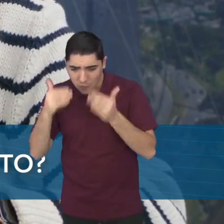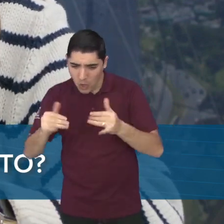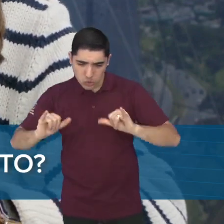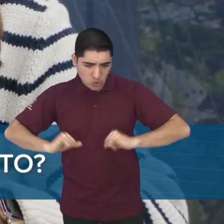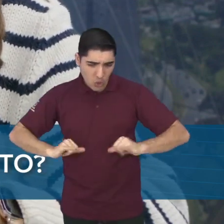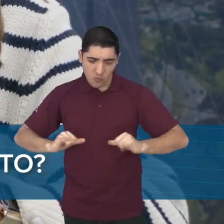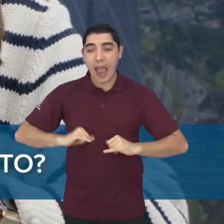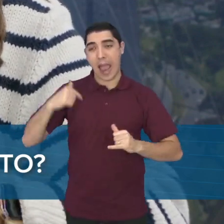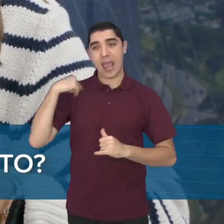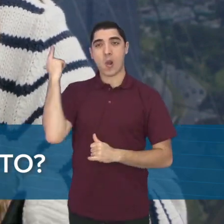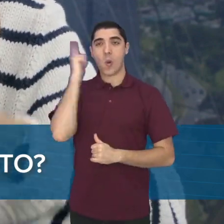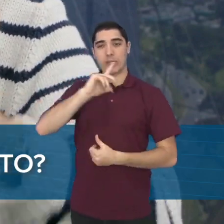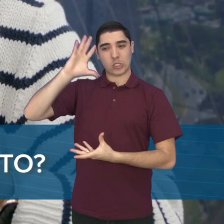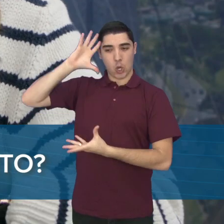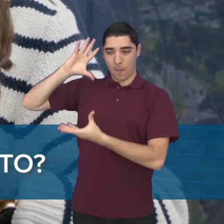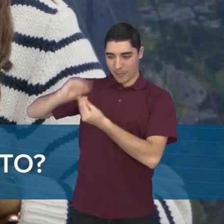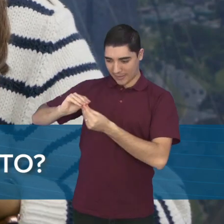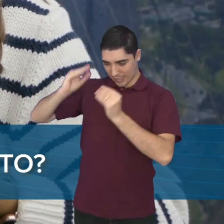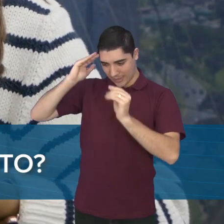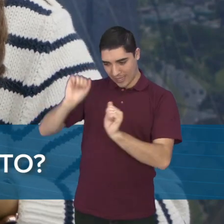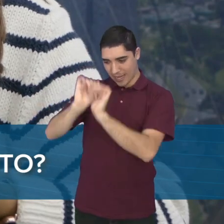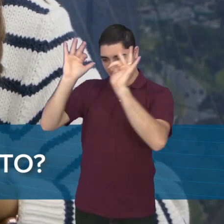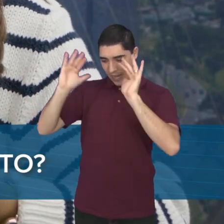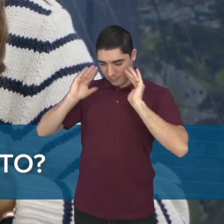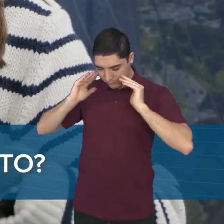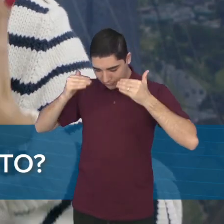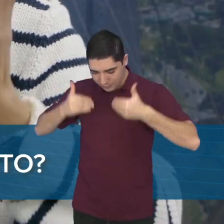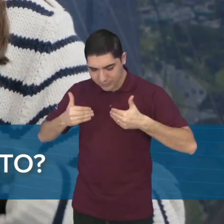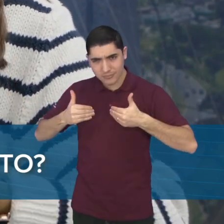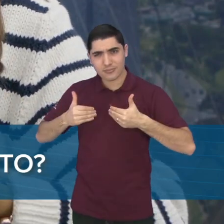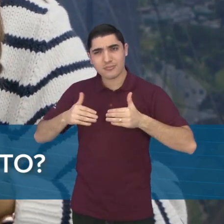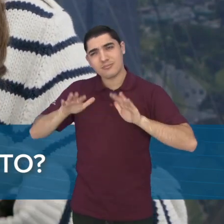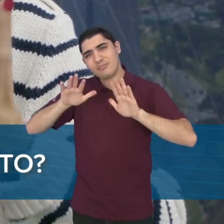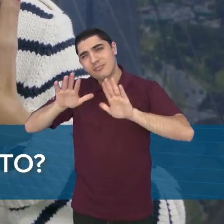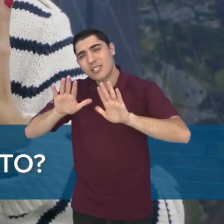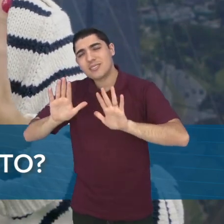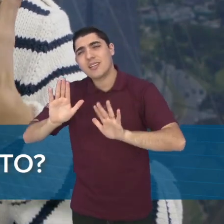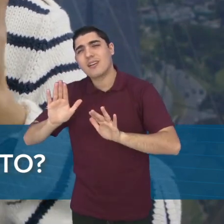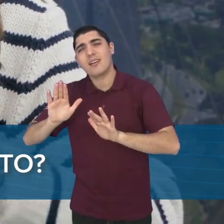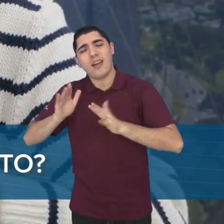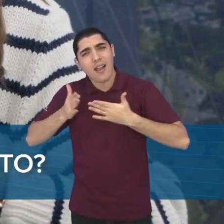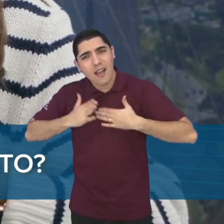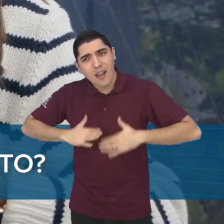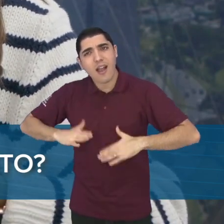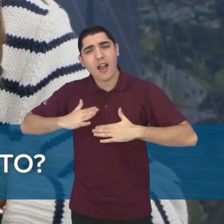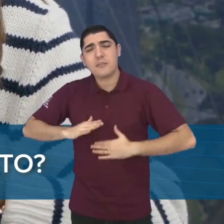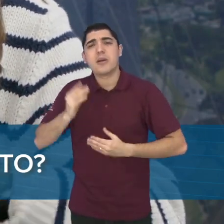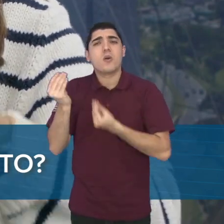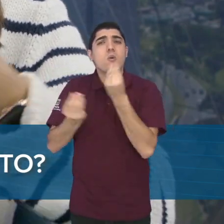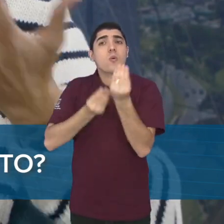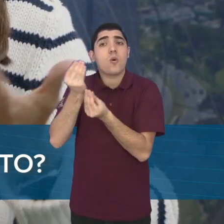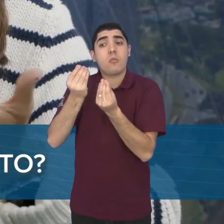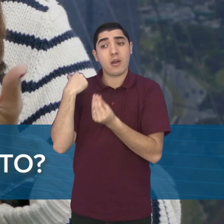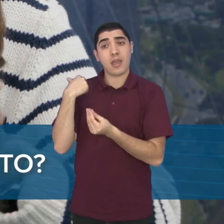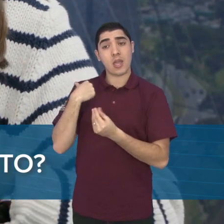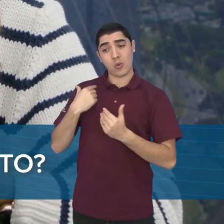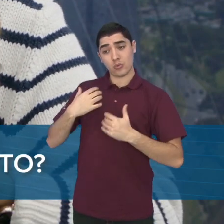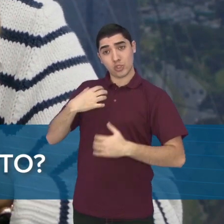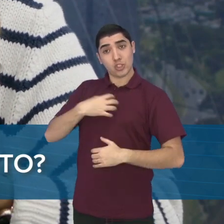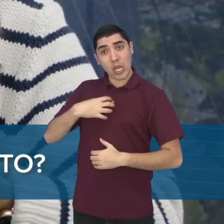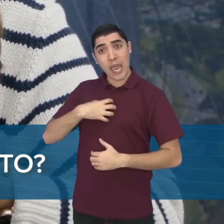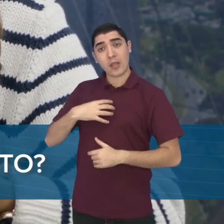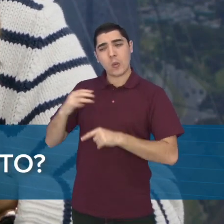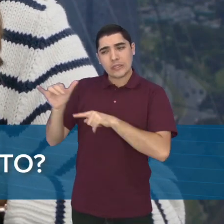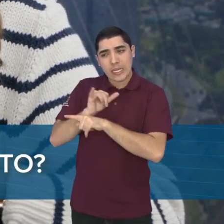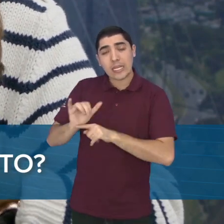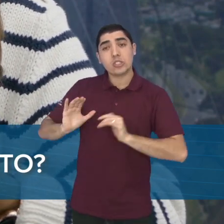tentar entender. Mas foi o que o Renato trouxe. Como que eu vou lidar com esse sofrimento? Depois que eu consigo olhar para essa situação, consigo lidar com isso, muda a história,